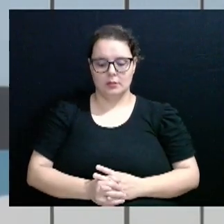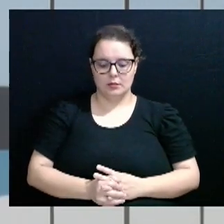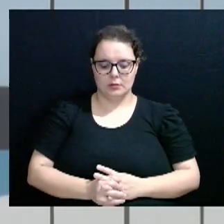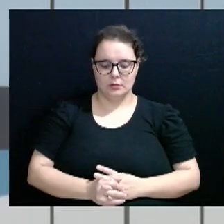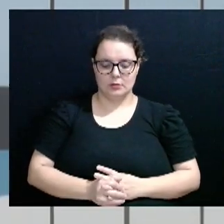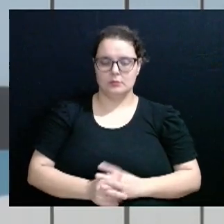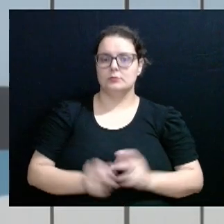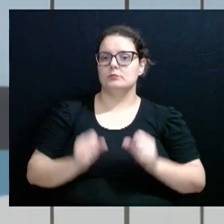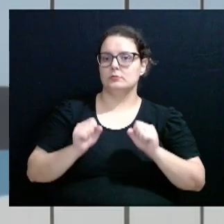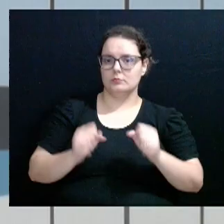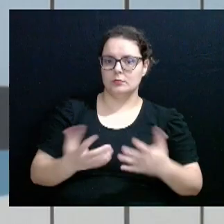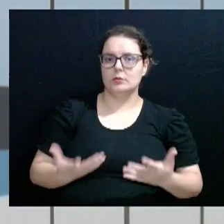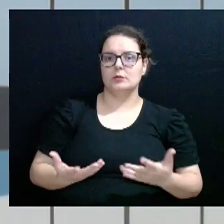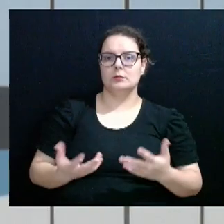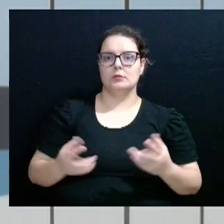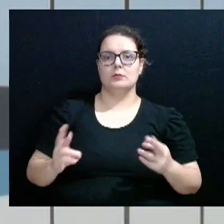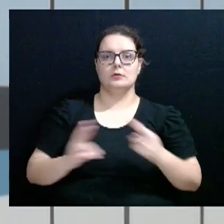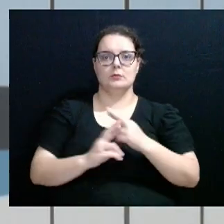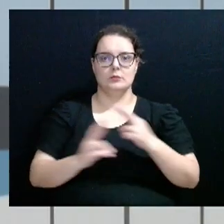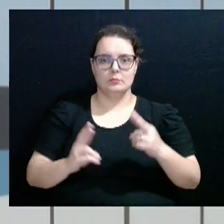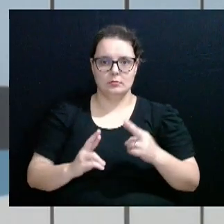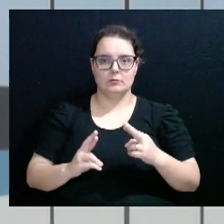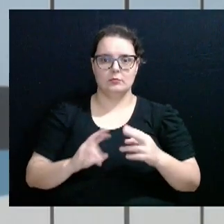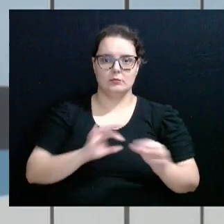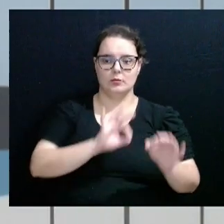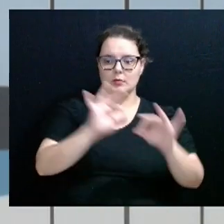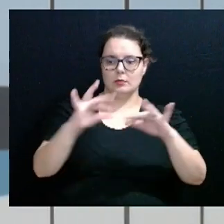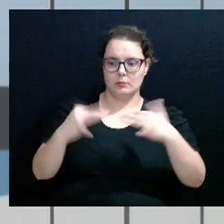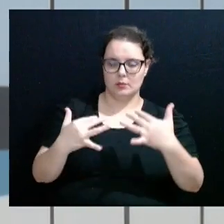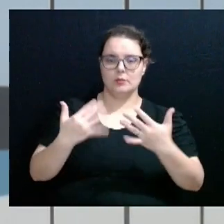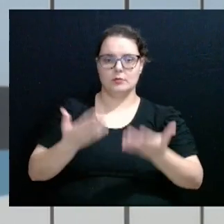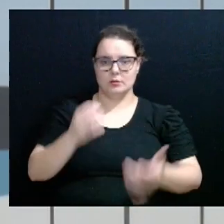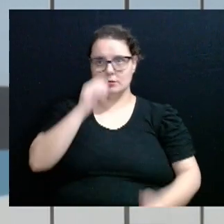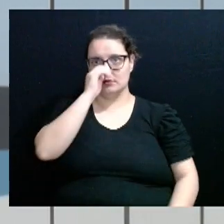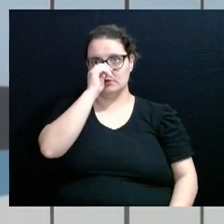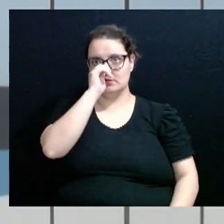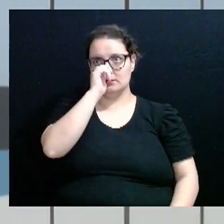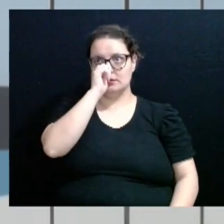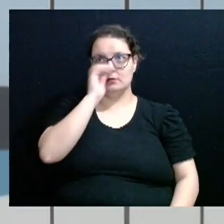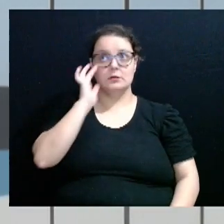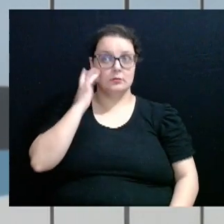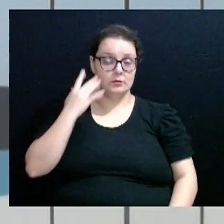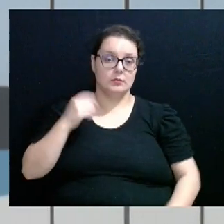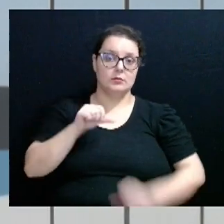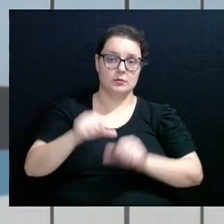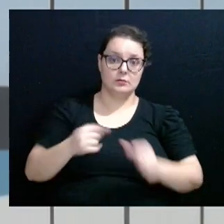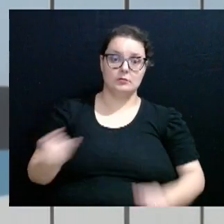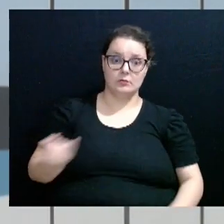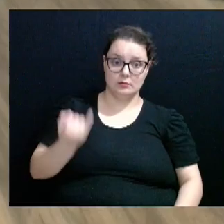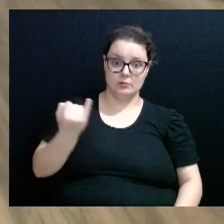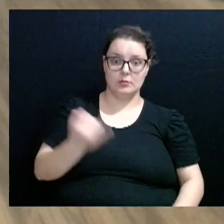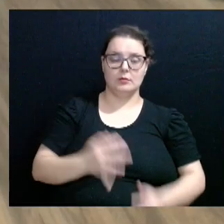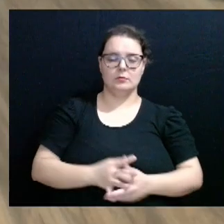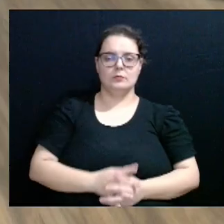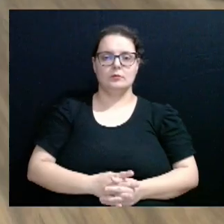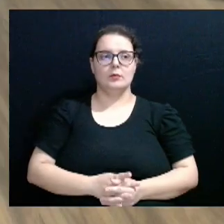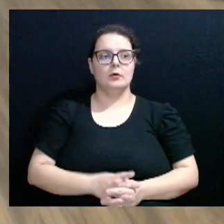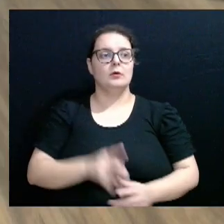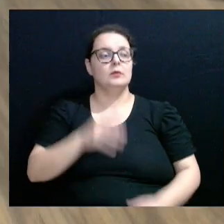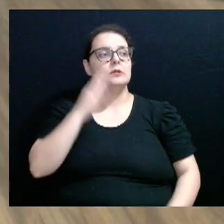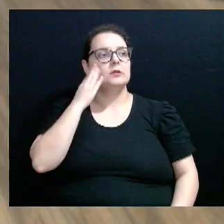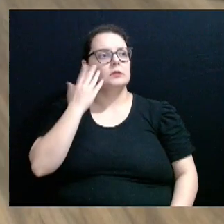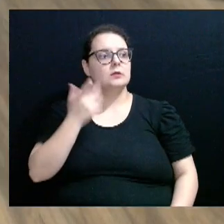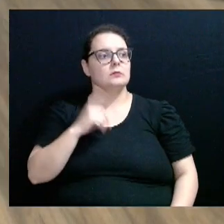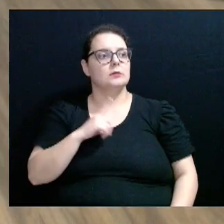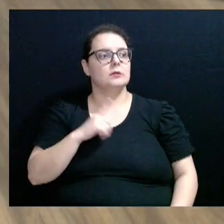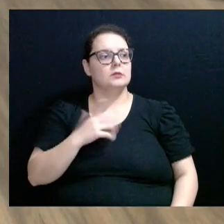uma relação com a audiência dele. Então, eu acho que essa transformação foi muito importante. Você sabe que tem uma